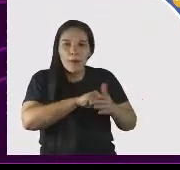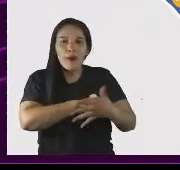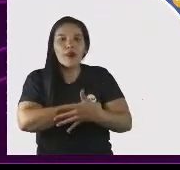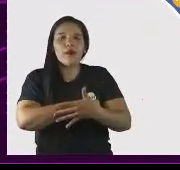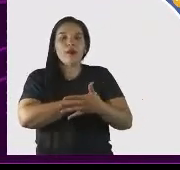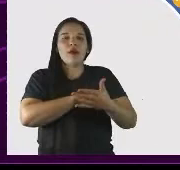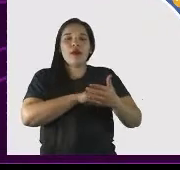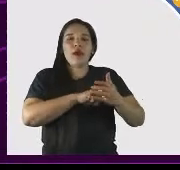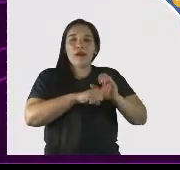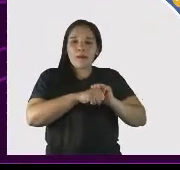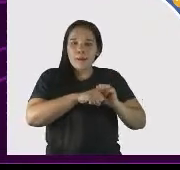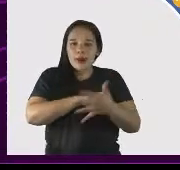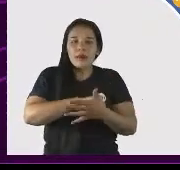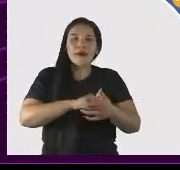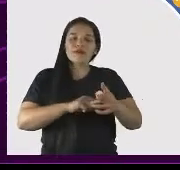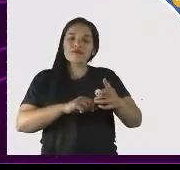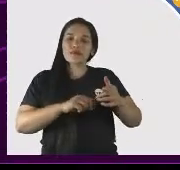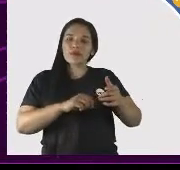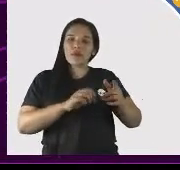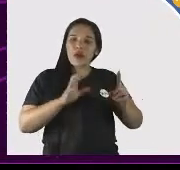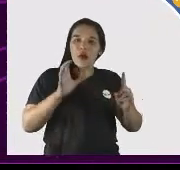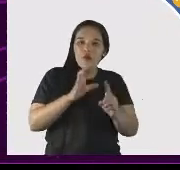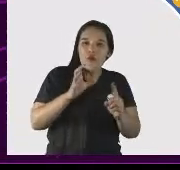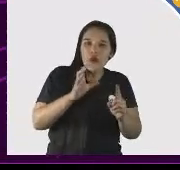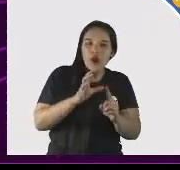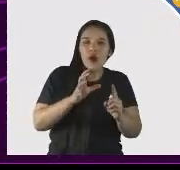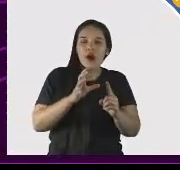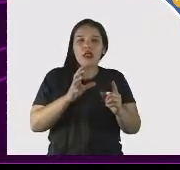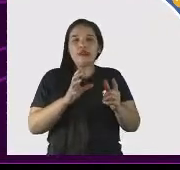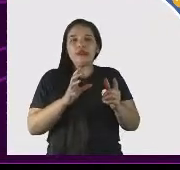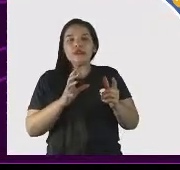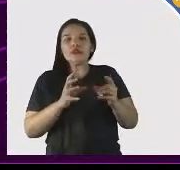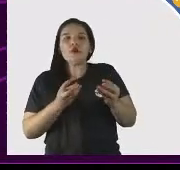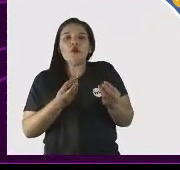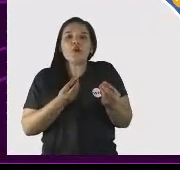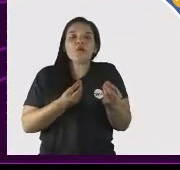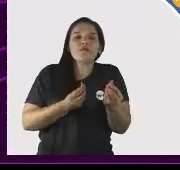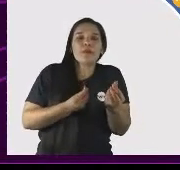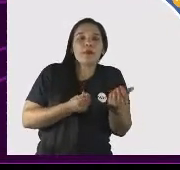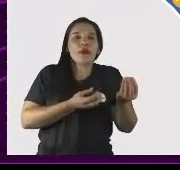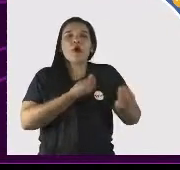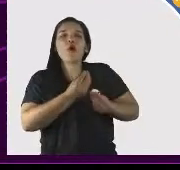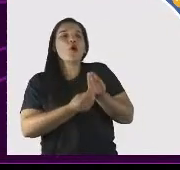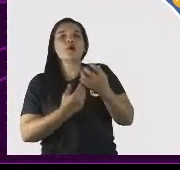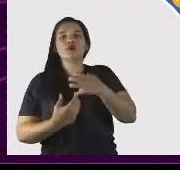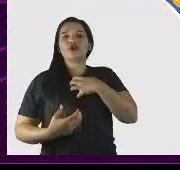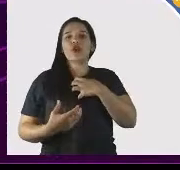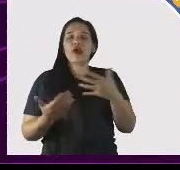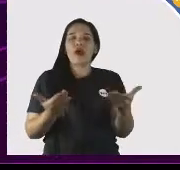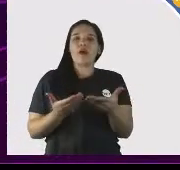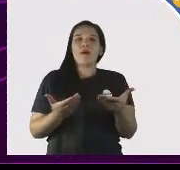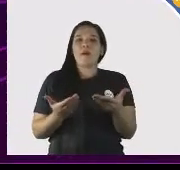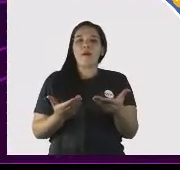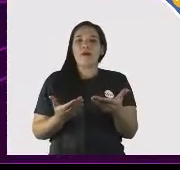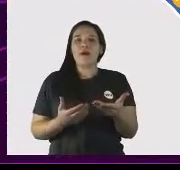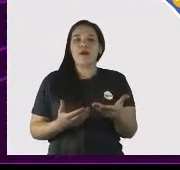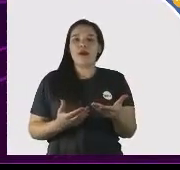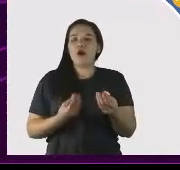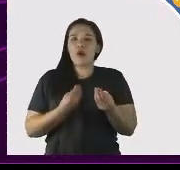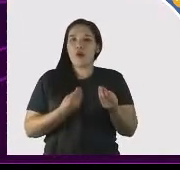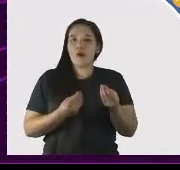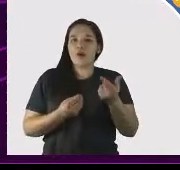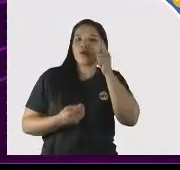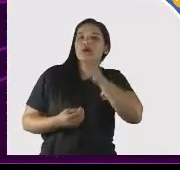forma influenciou na operação da Mercedes você poderá control mental um pouco para gente como é que tá a sua situação agora como é que a empresa saiu